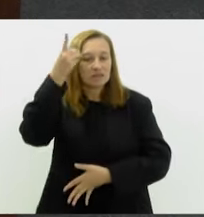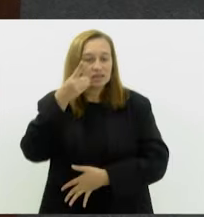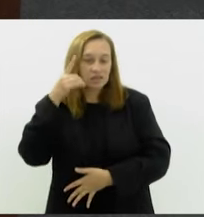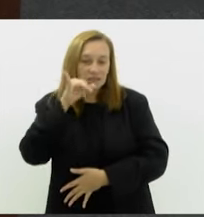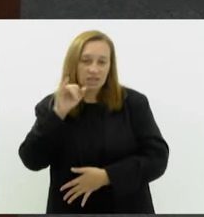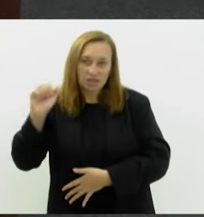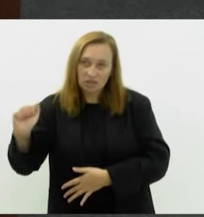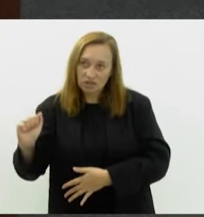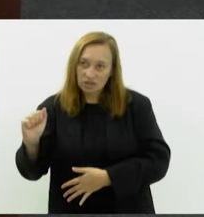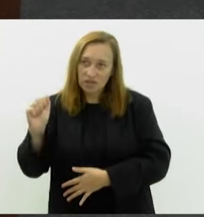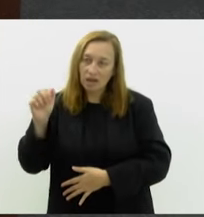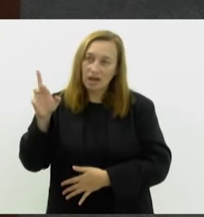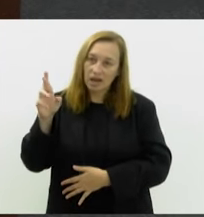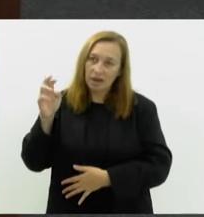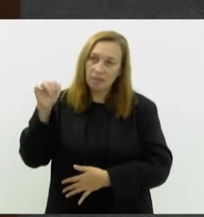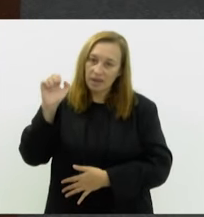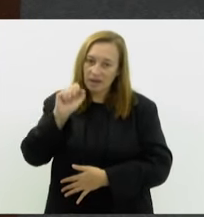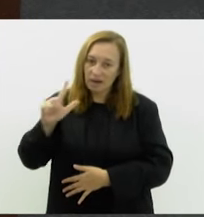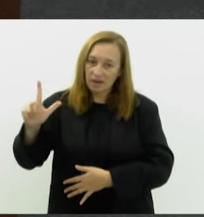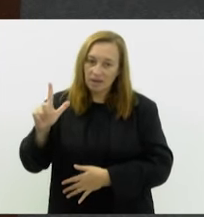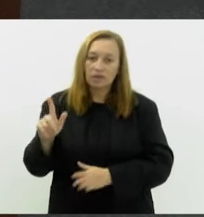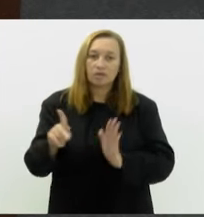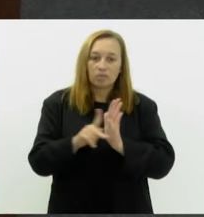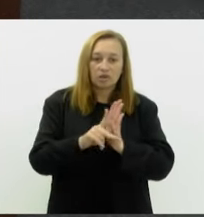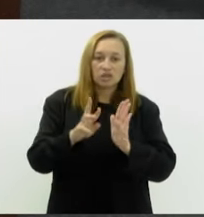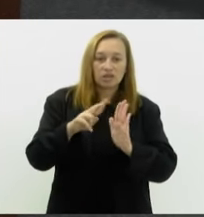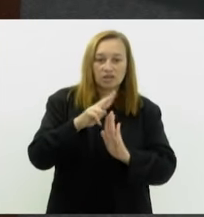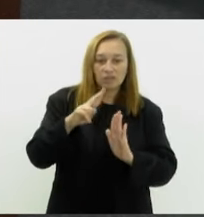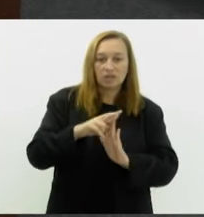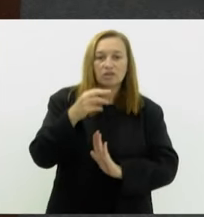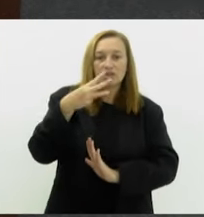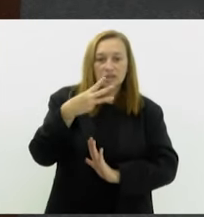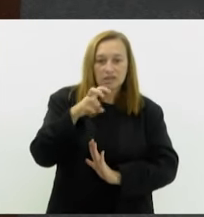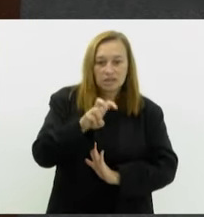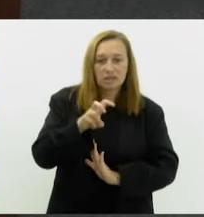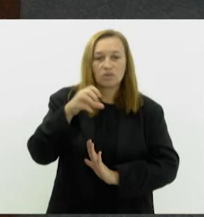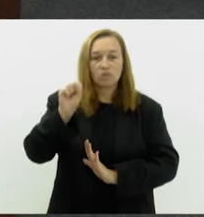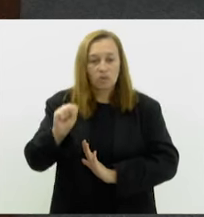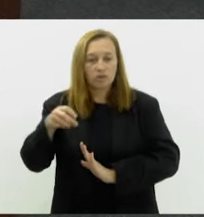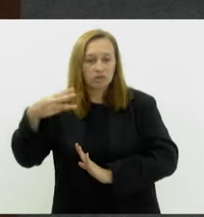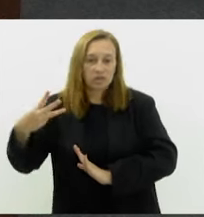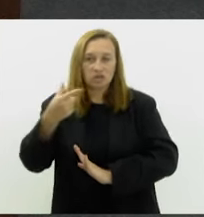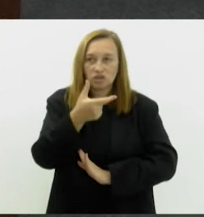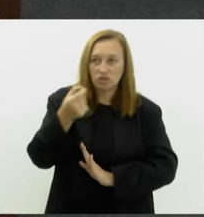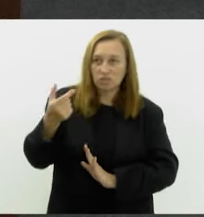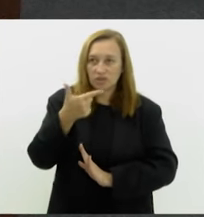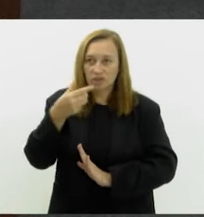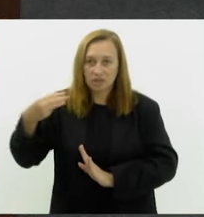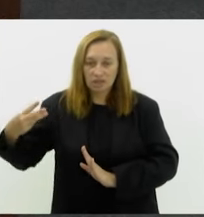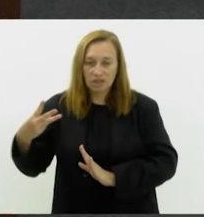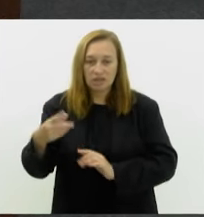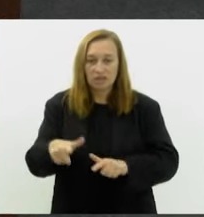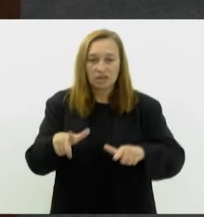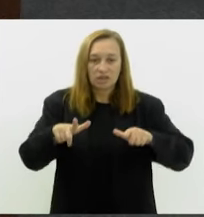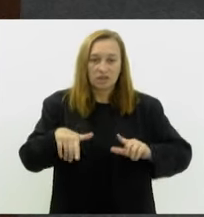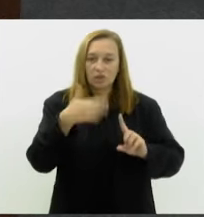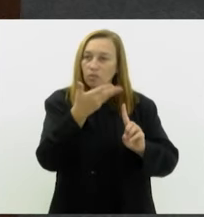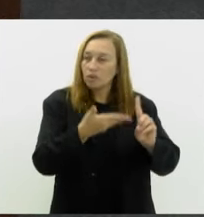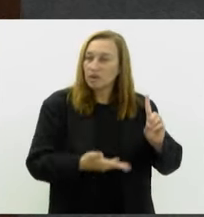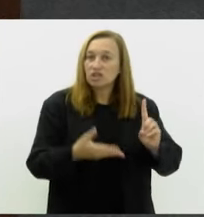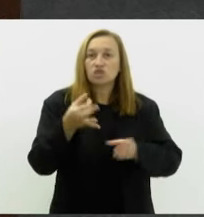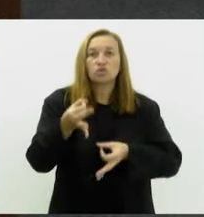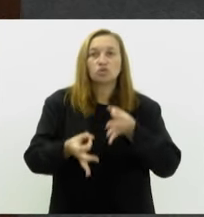Índia Armelau no projeto de resolução 583 de 2023, quando ela concede essa justa